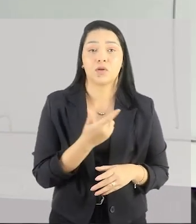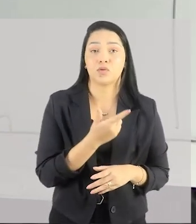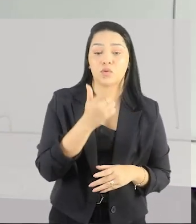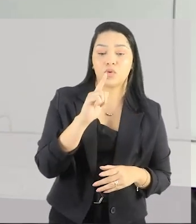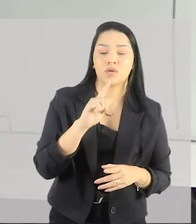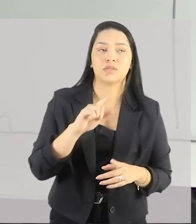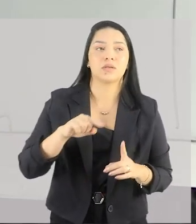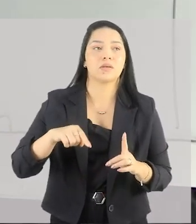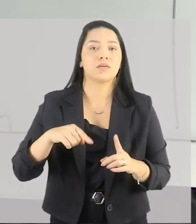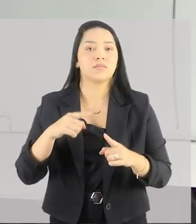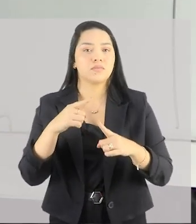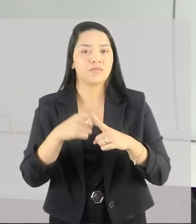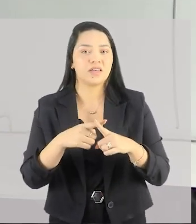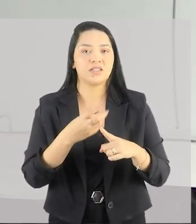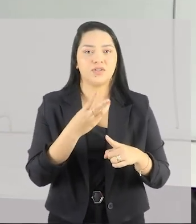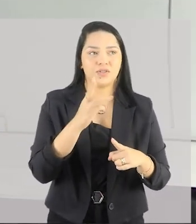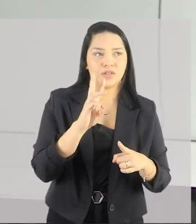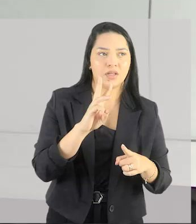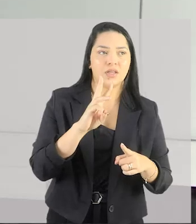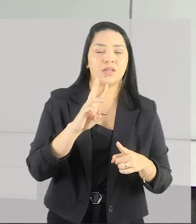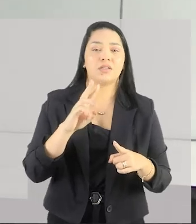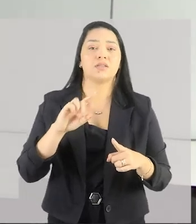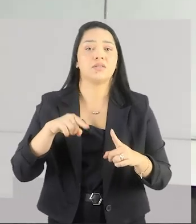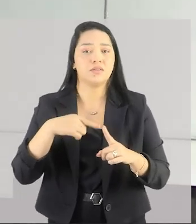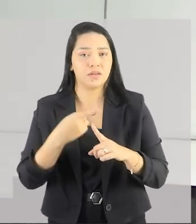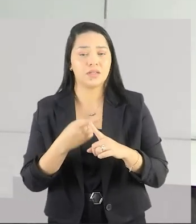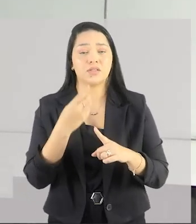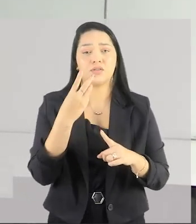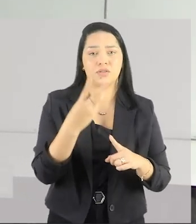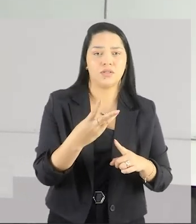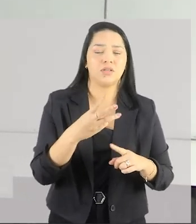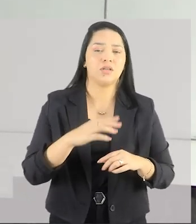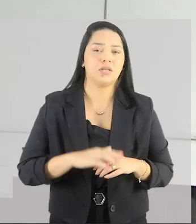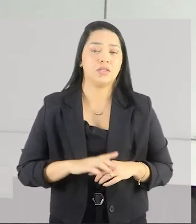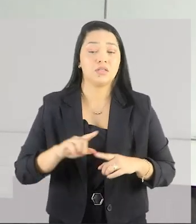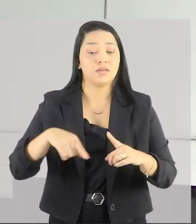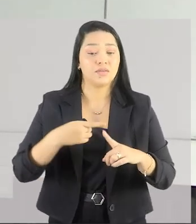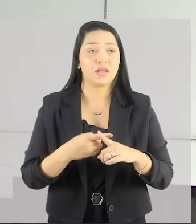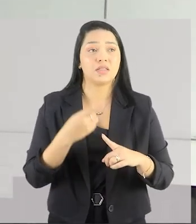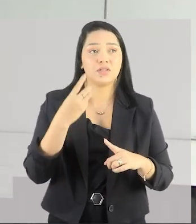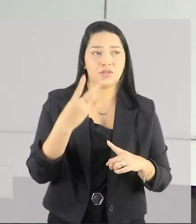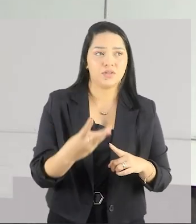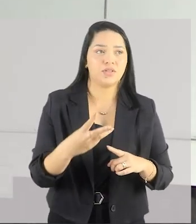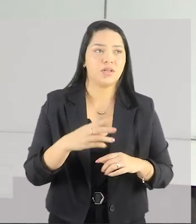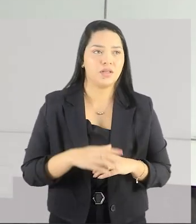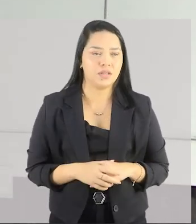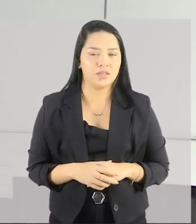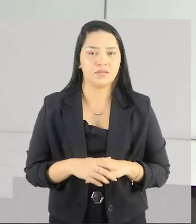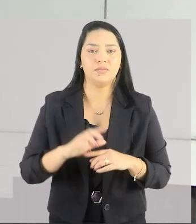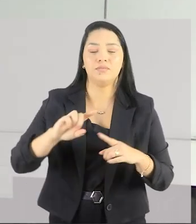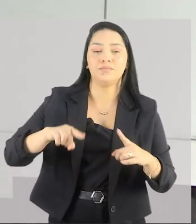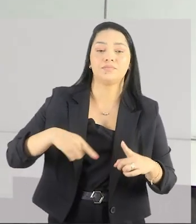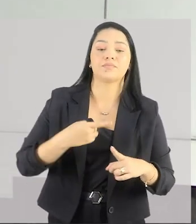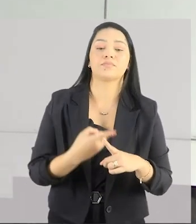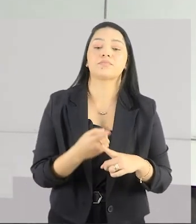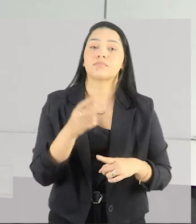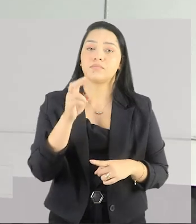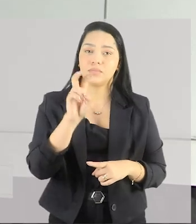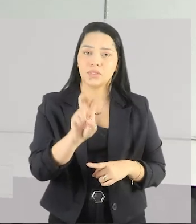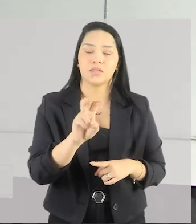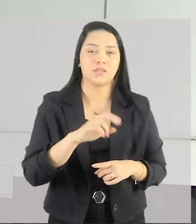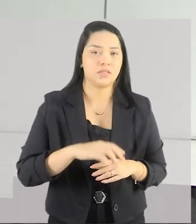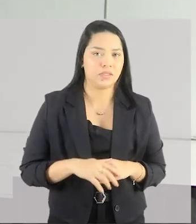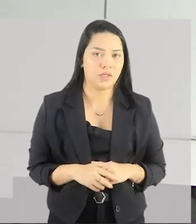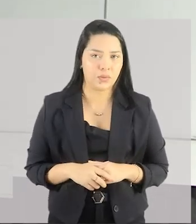2, que multiplica 3, que multiplica 3, que multiplica 3, que multiplica quem?